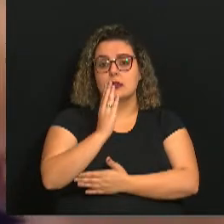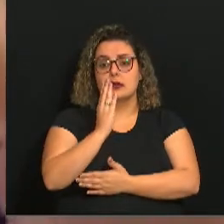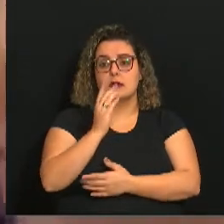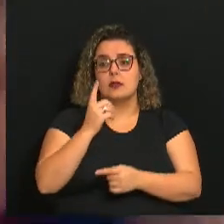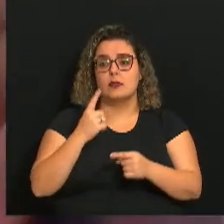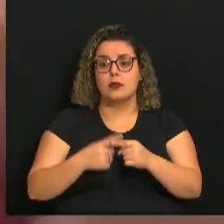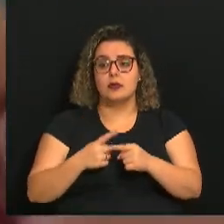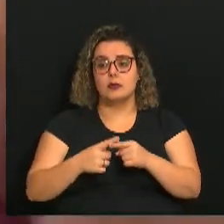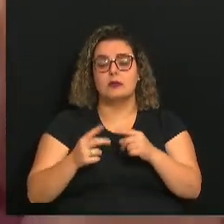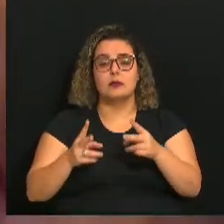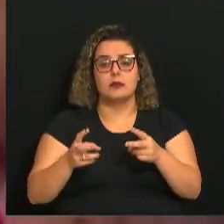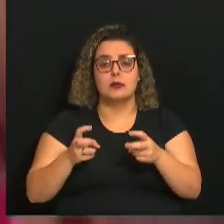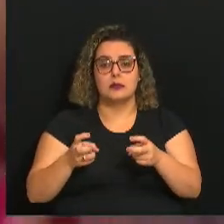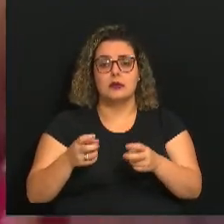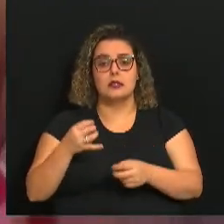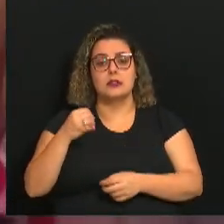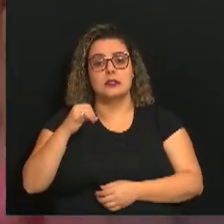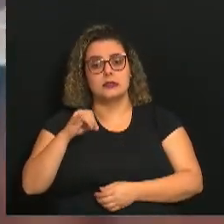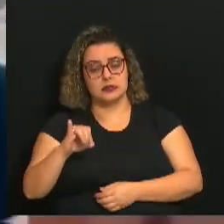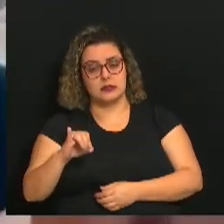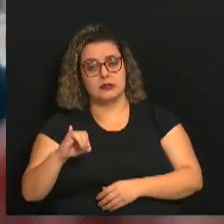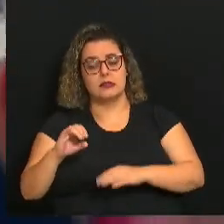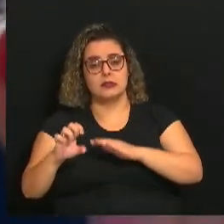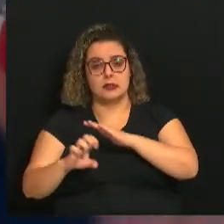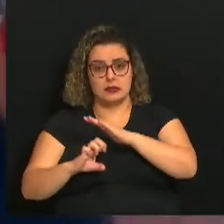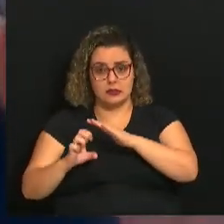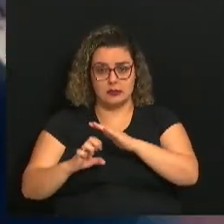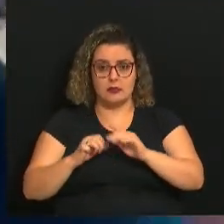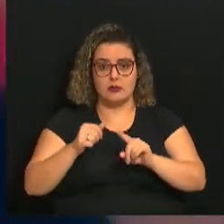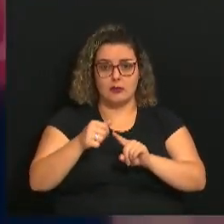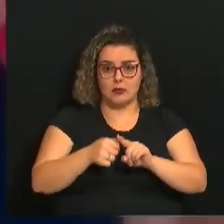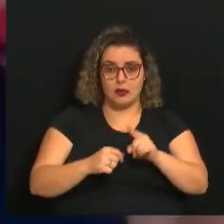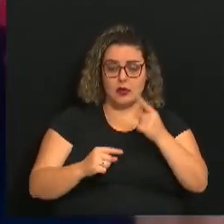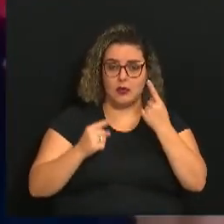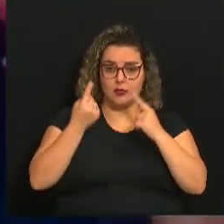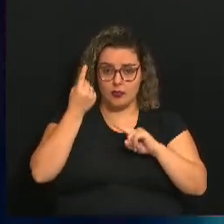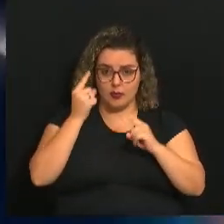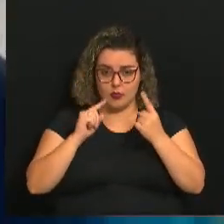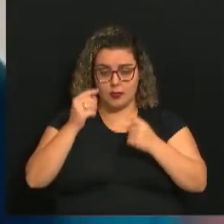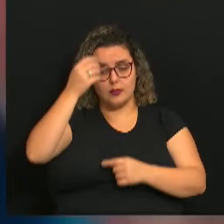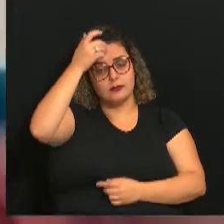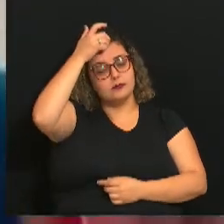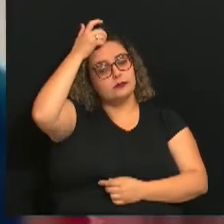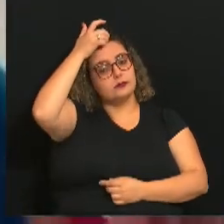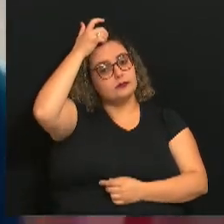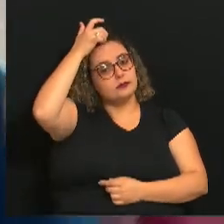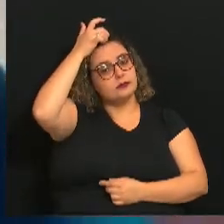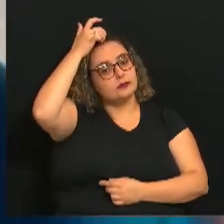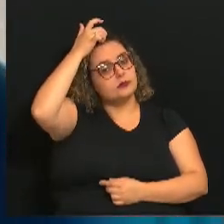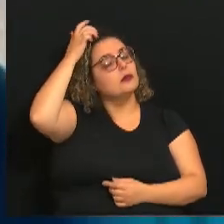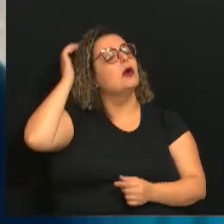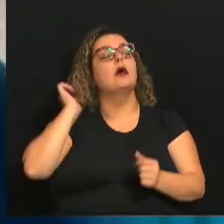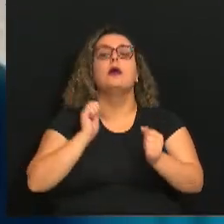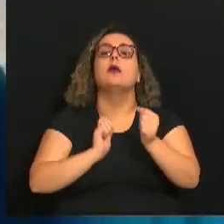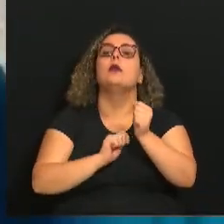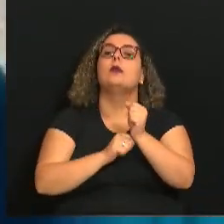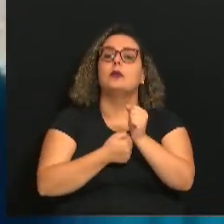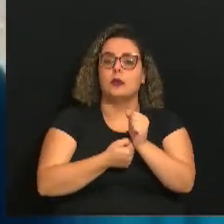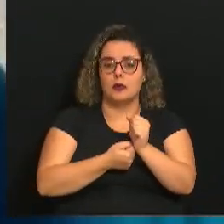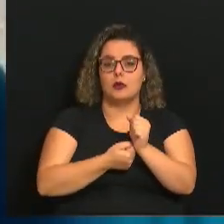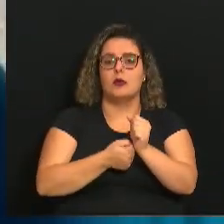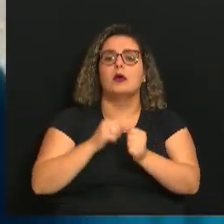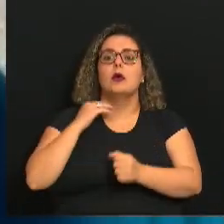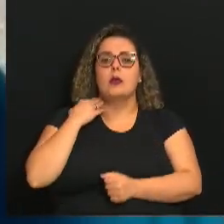veja, se ela teve em fevereiro o bloqueio das suas contas devido a